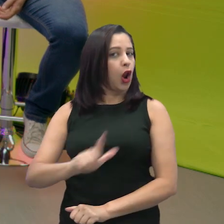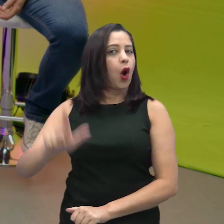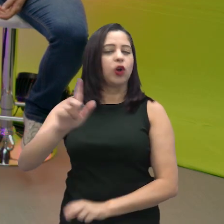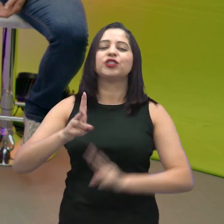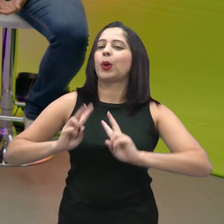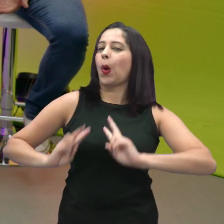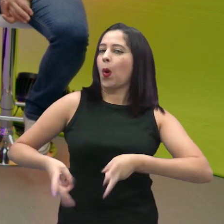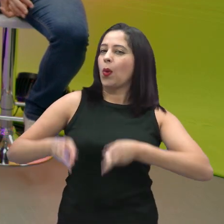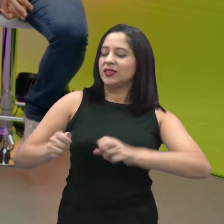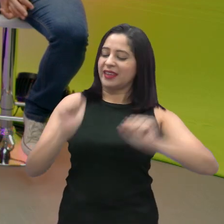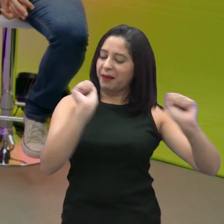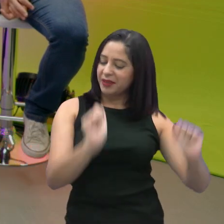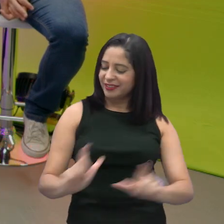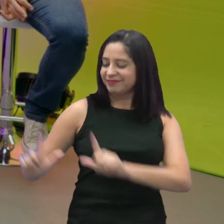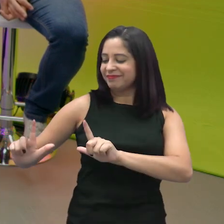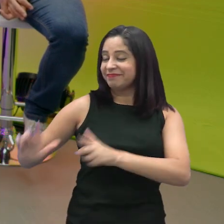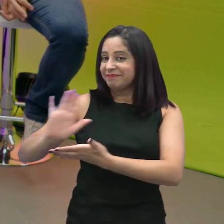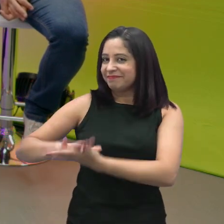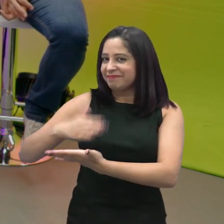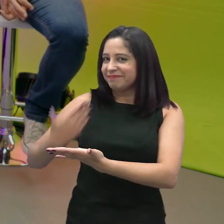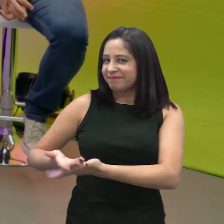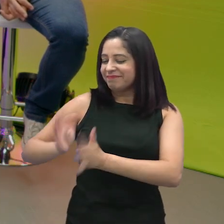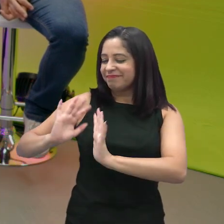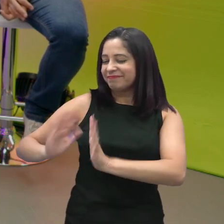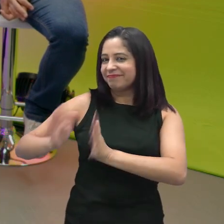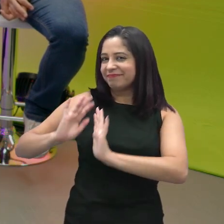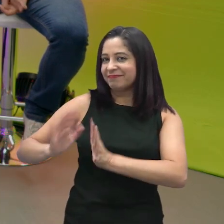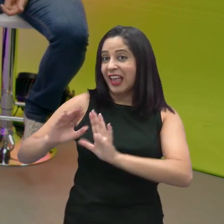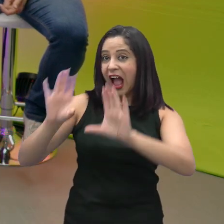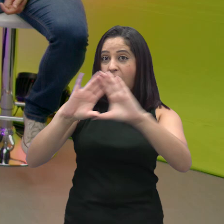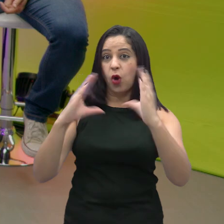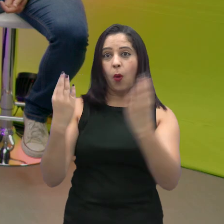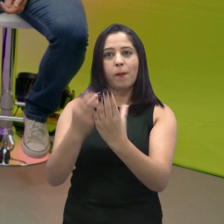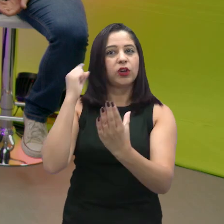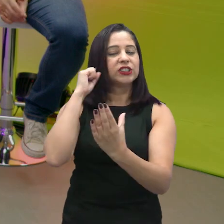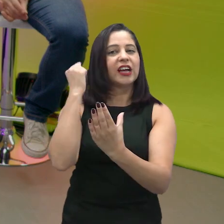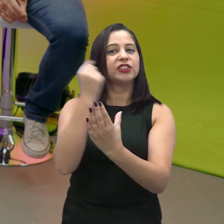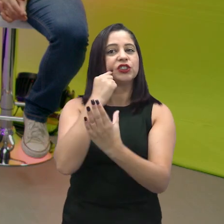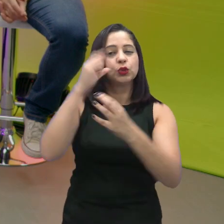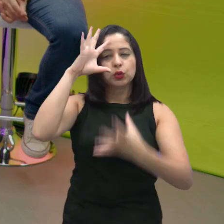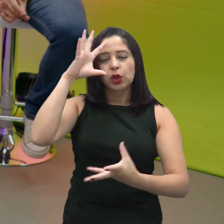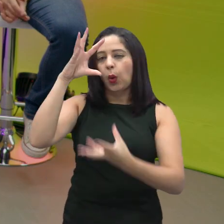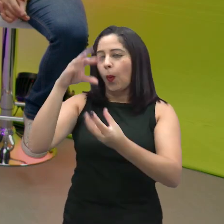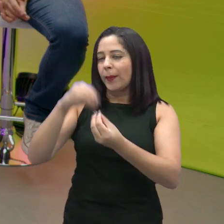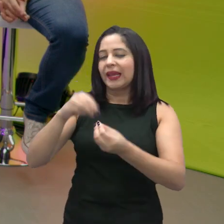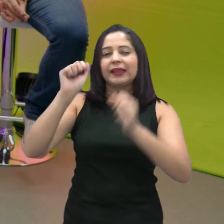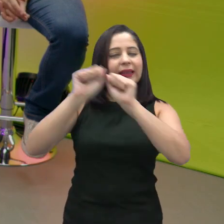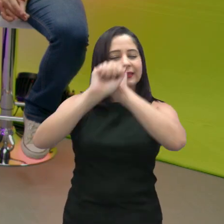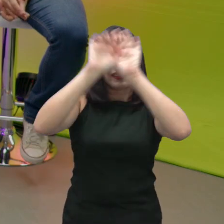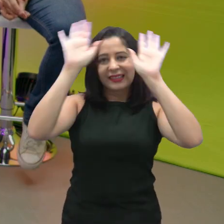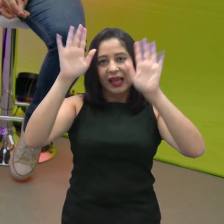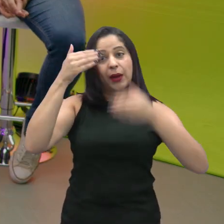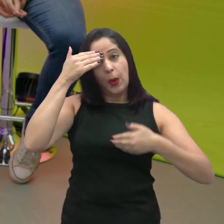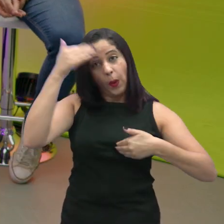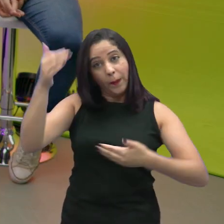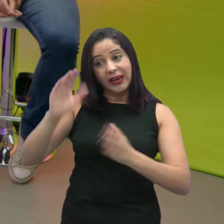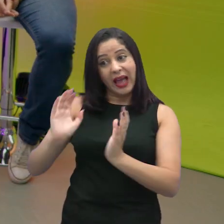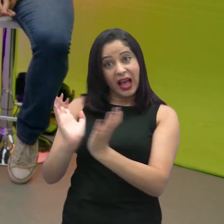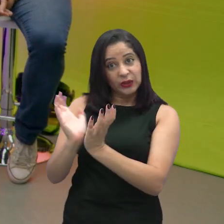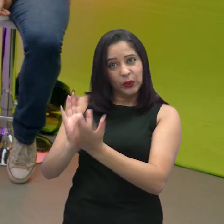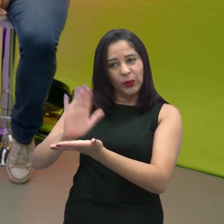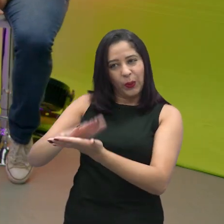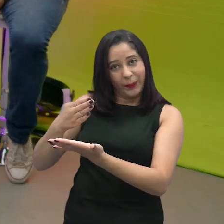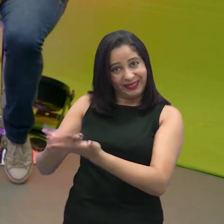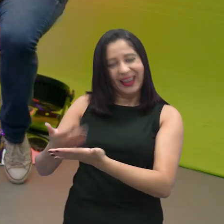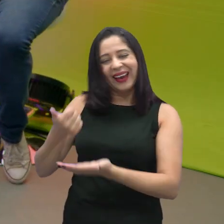como sempre, com acessibilidade à comunidade surda, por isso, muito obrigado aos trabalhos dos nossos intérpretes de Libras.